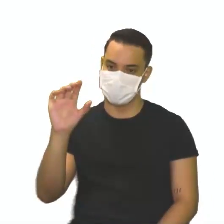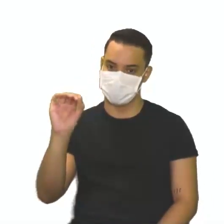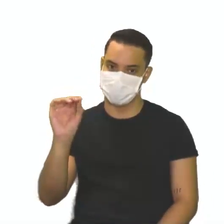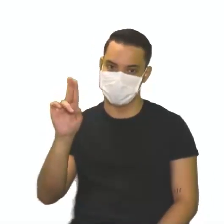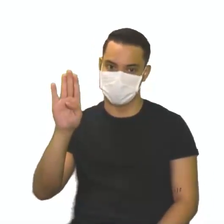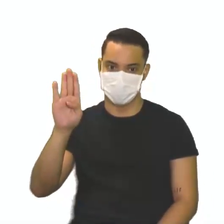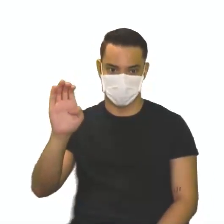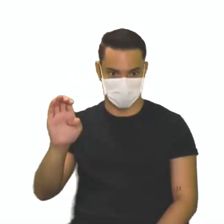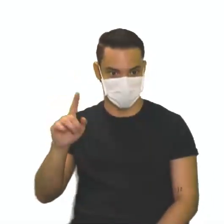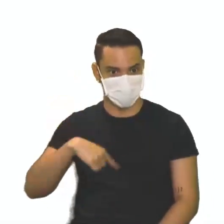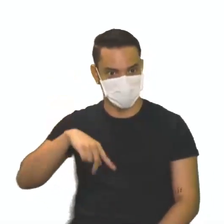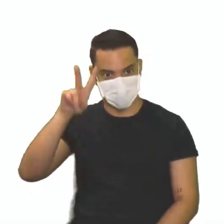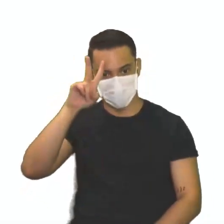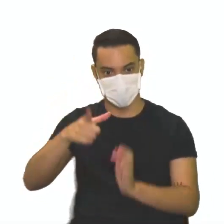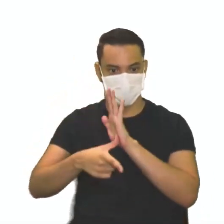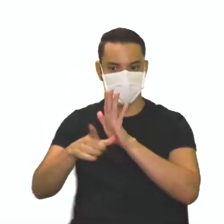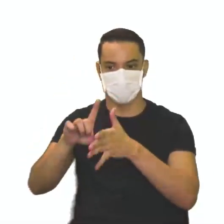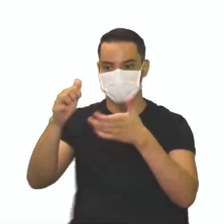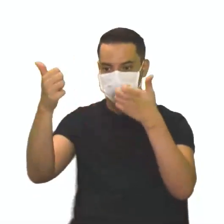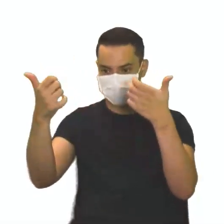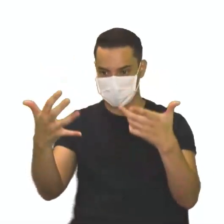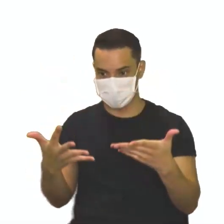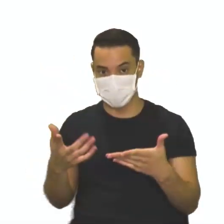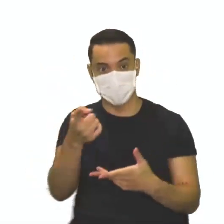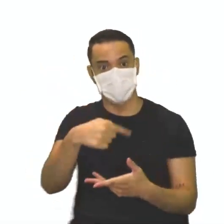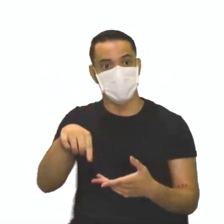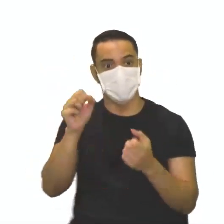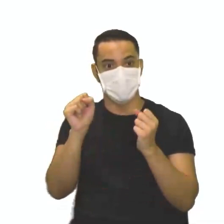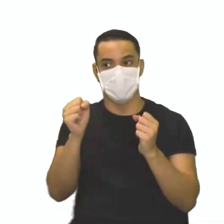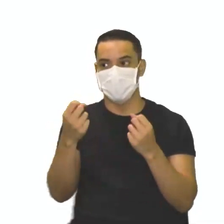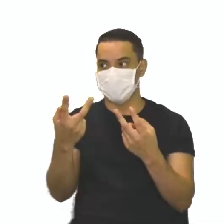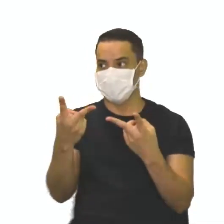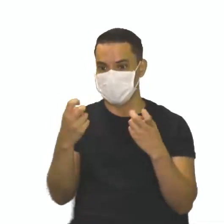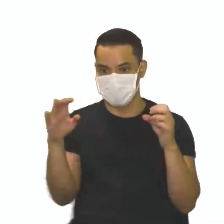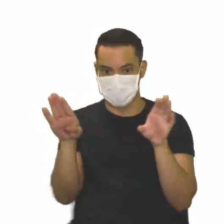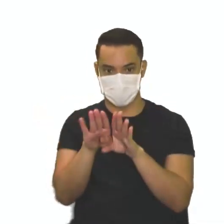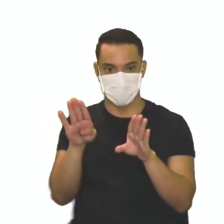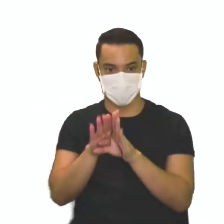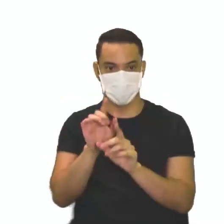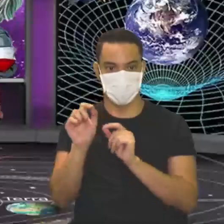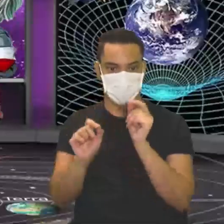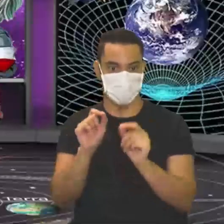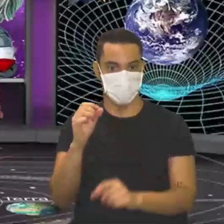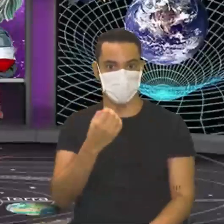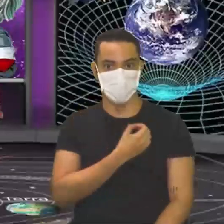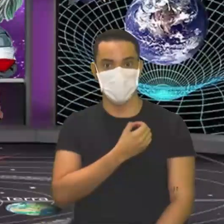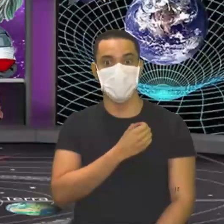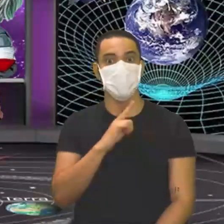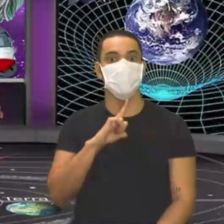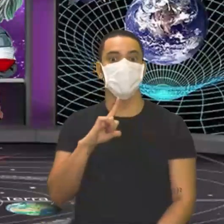de carga. Pessoal, vocês podem estar percebendo ali, o nosso valor deu o quê?